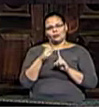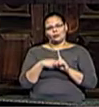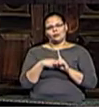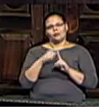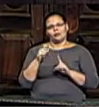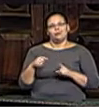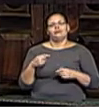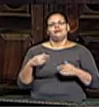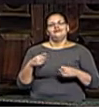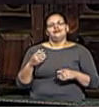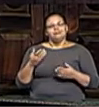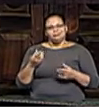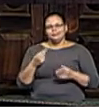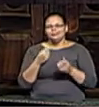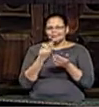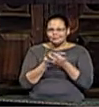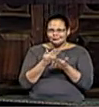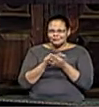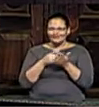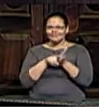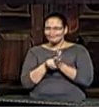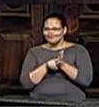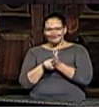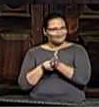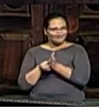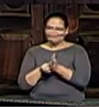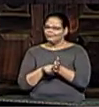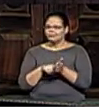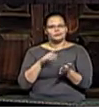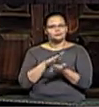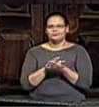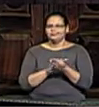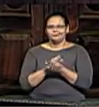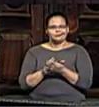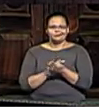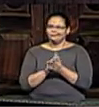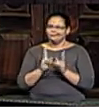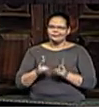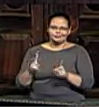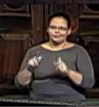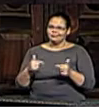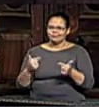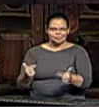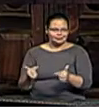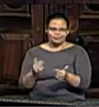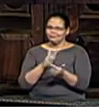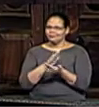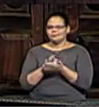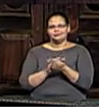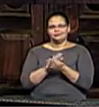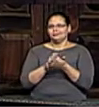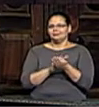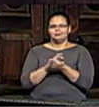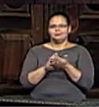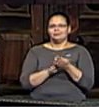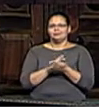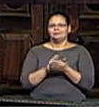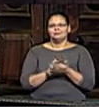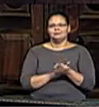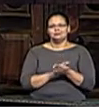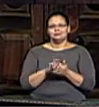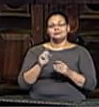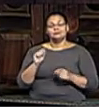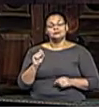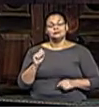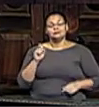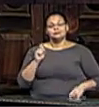de exaustivos estudos, nada segue adiante, nada tem definição,